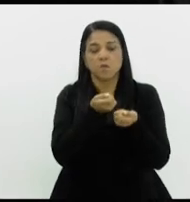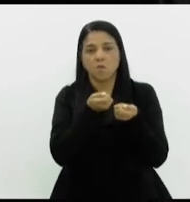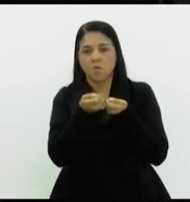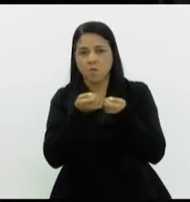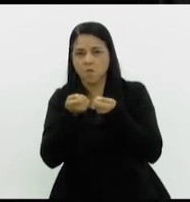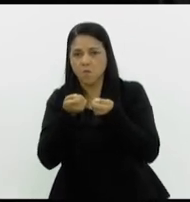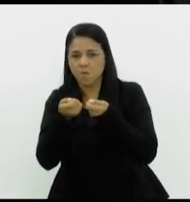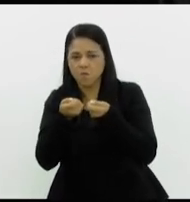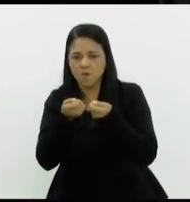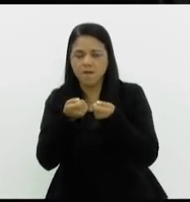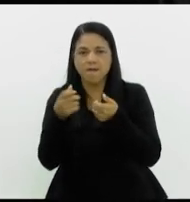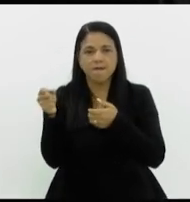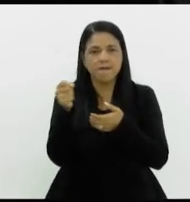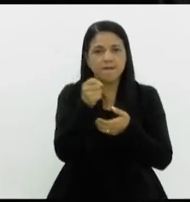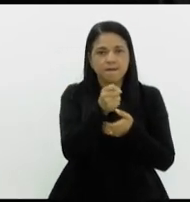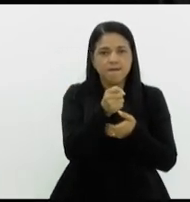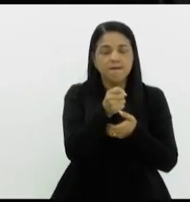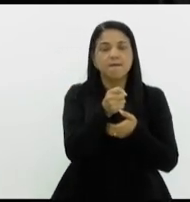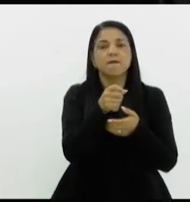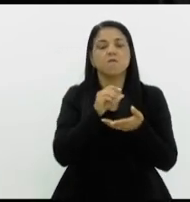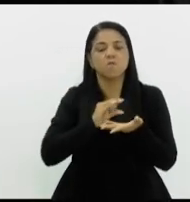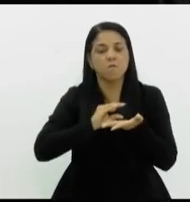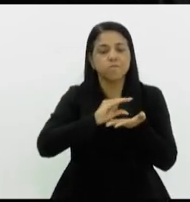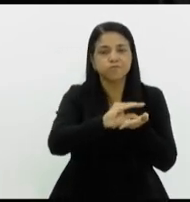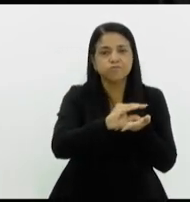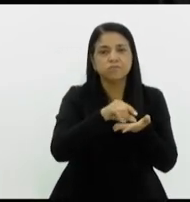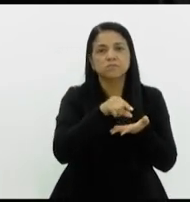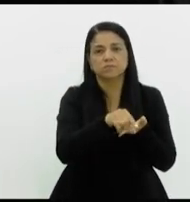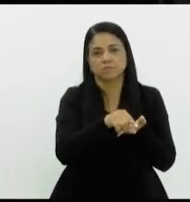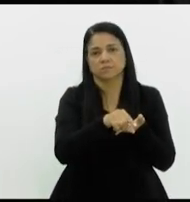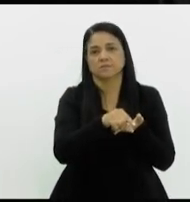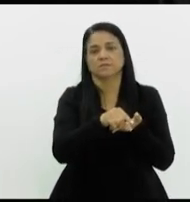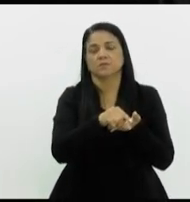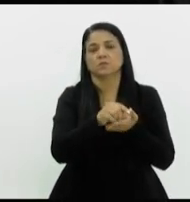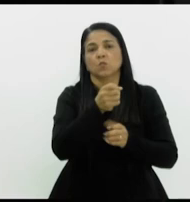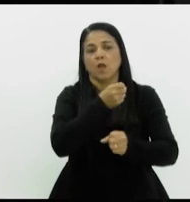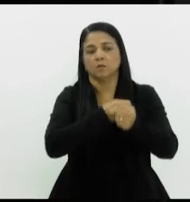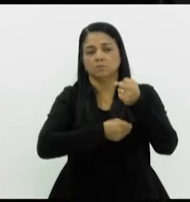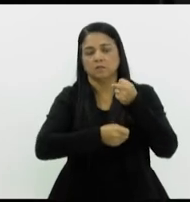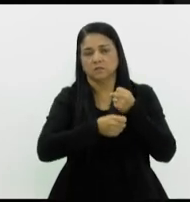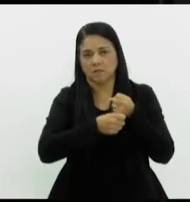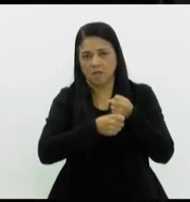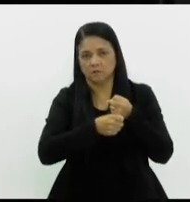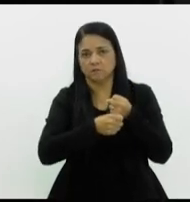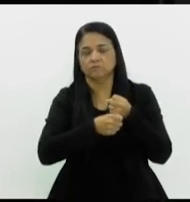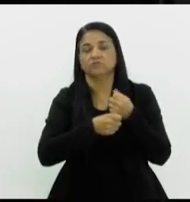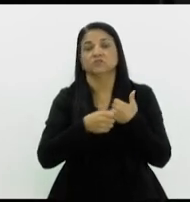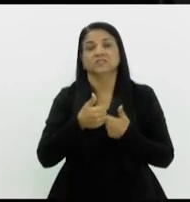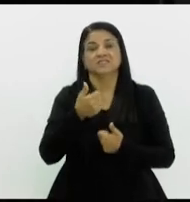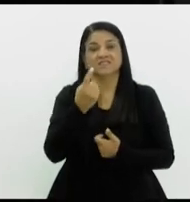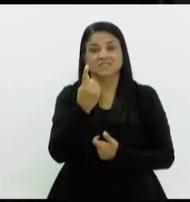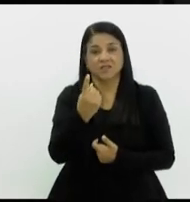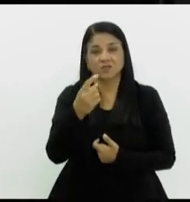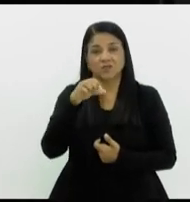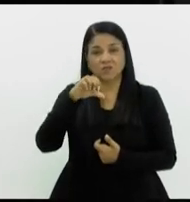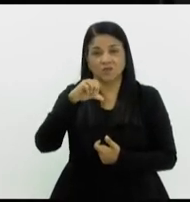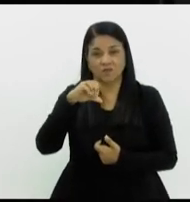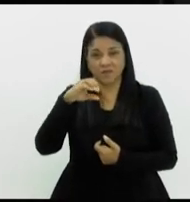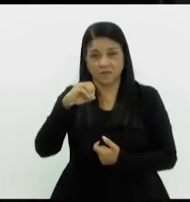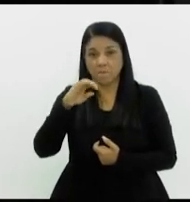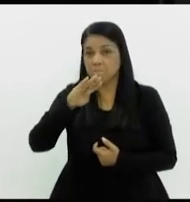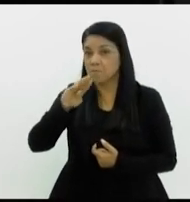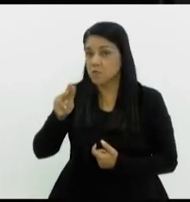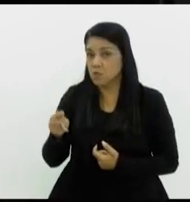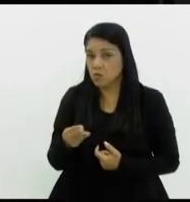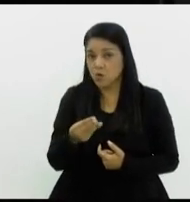o emprego desse orçamento, que no ano passado foi de cerca de 190 milhões de reais,